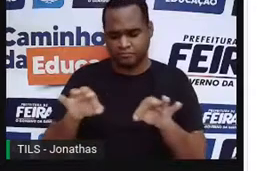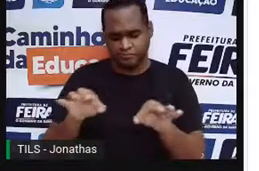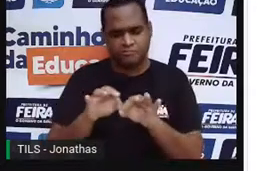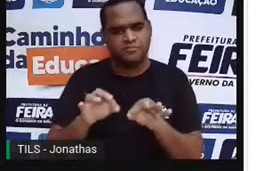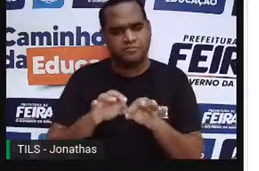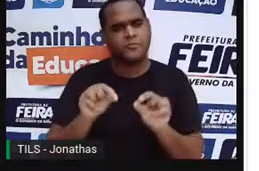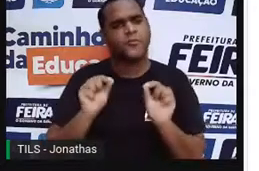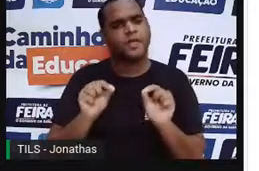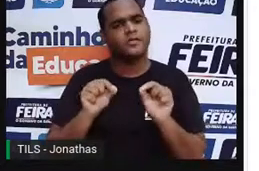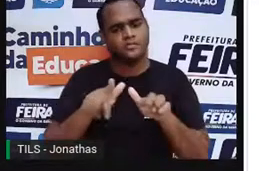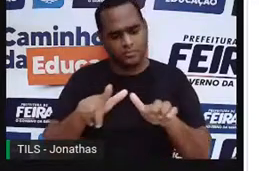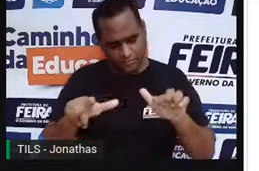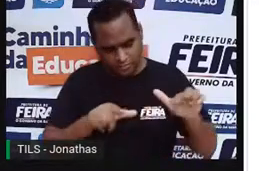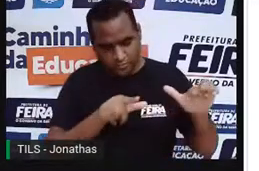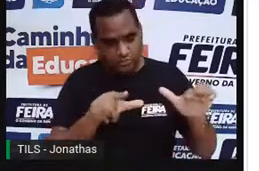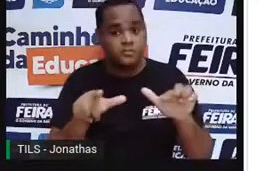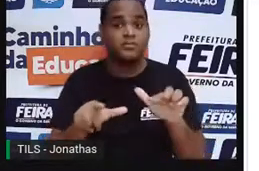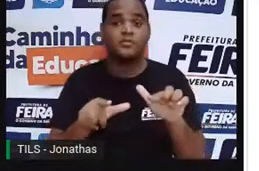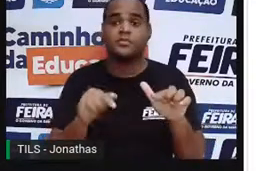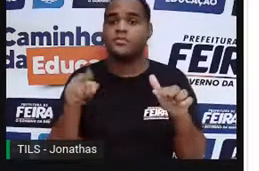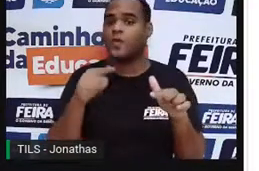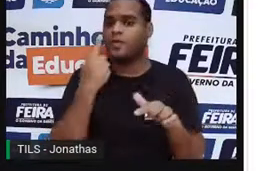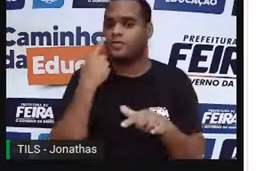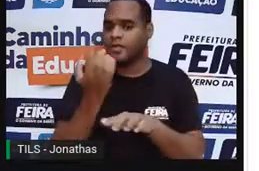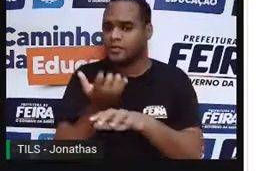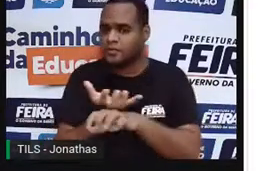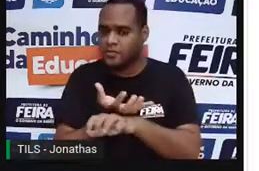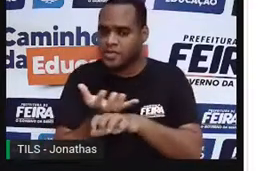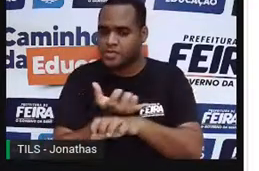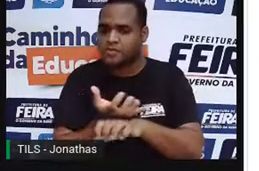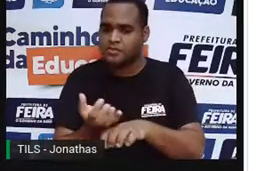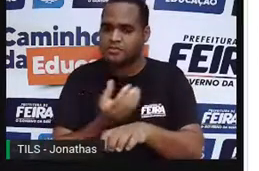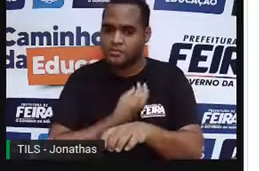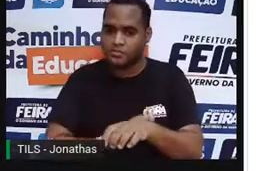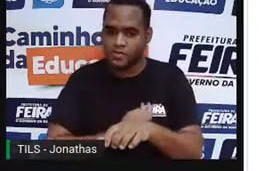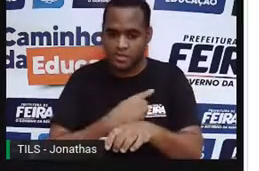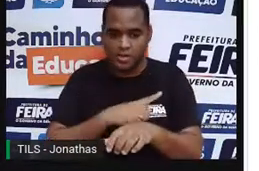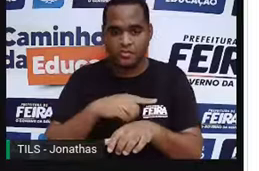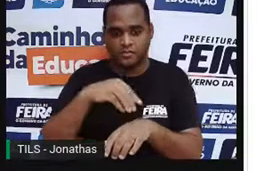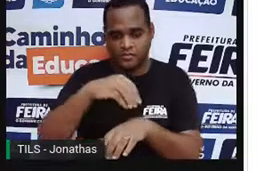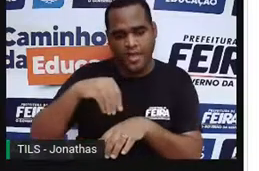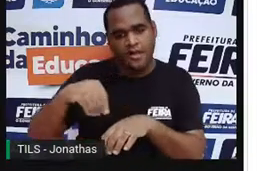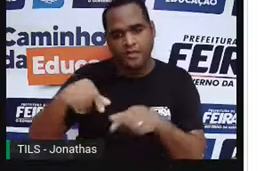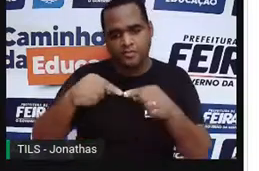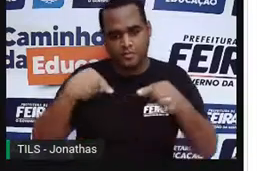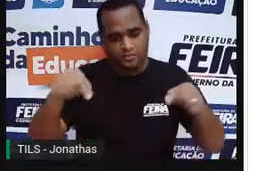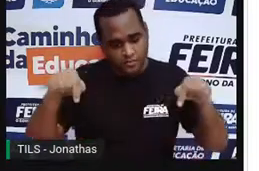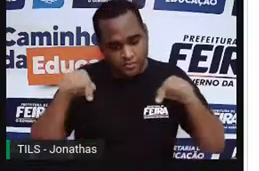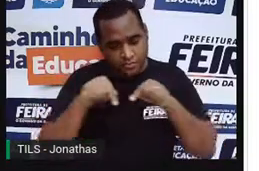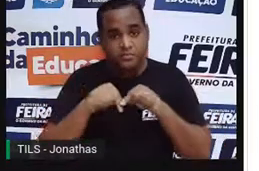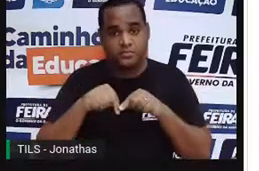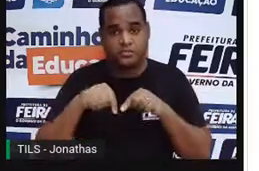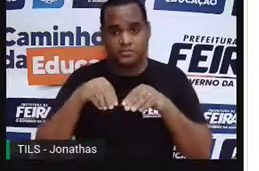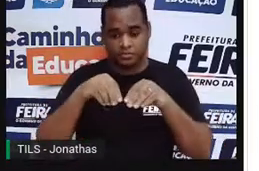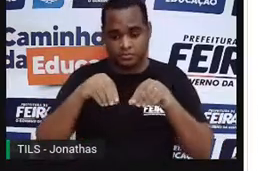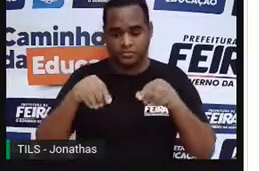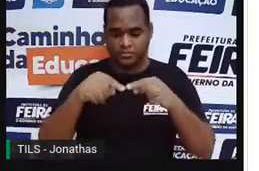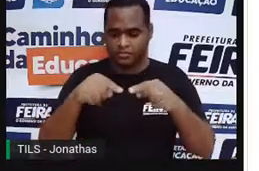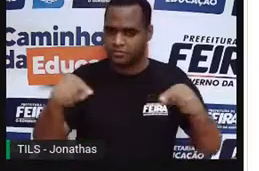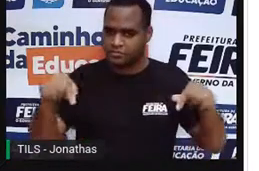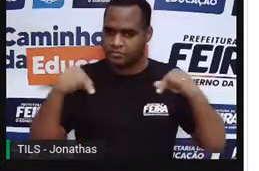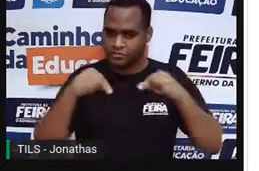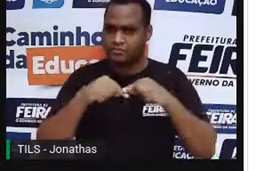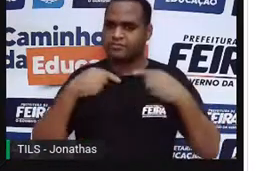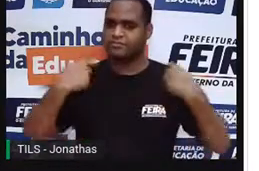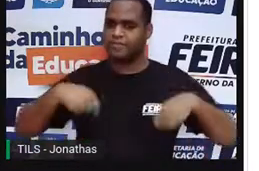de superfície é a gente cobriu chão desse terreno tá medir uma superfície